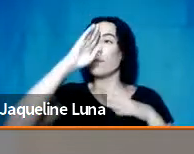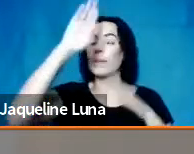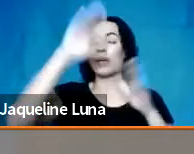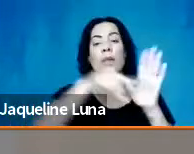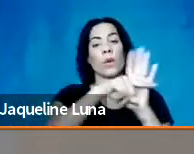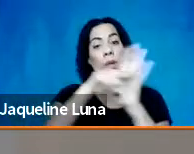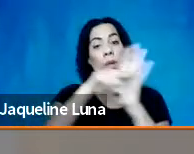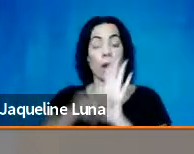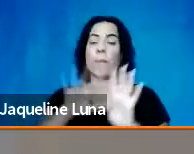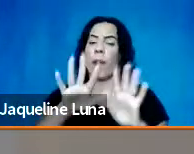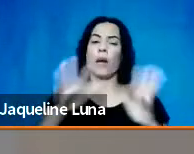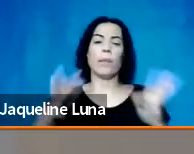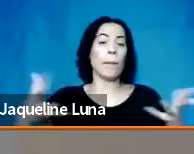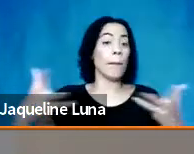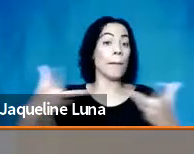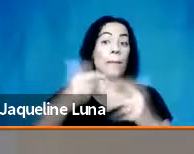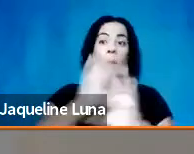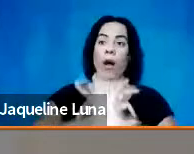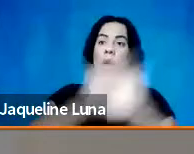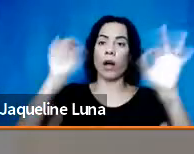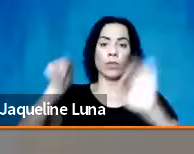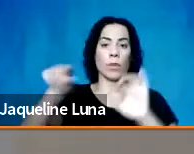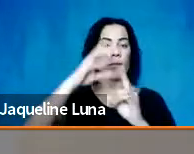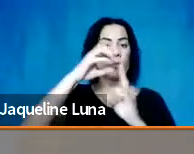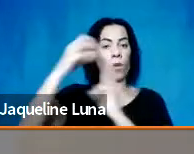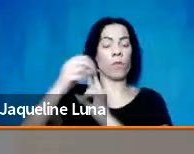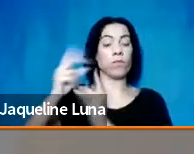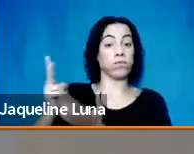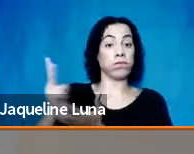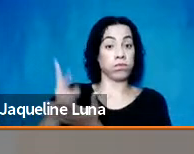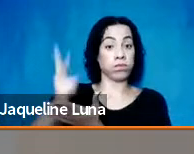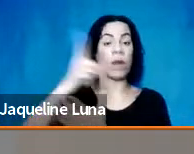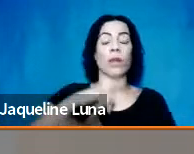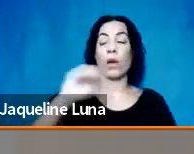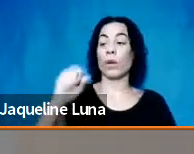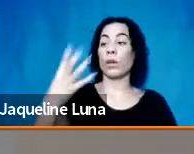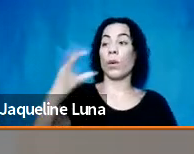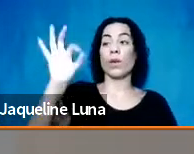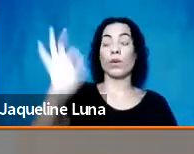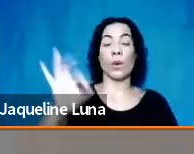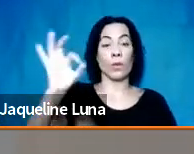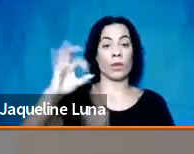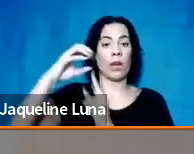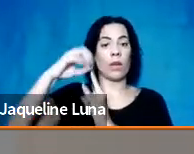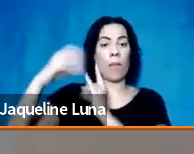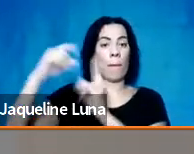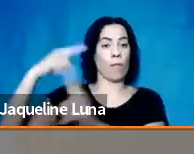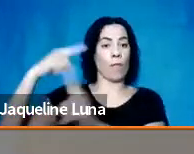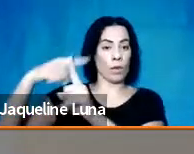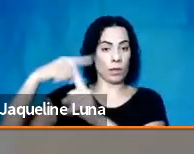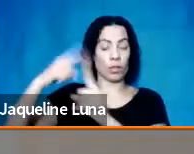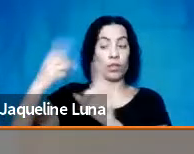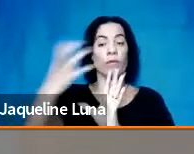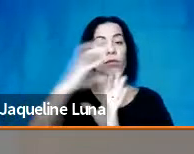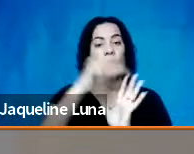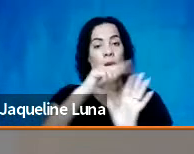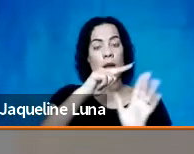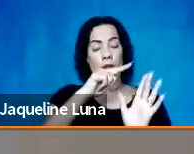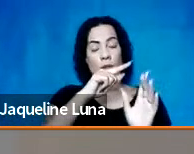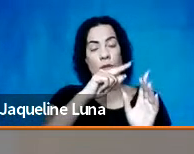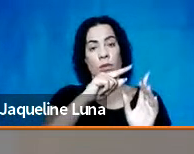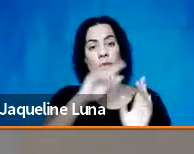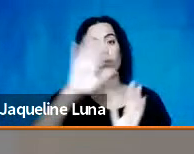excelência da Fiocruz permanece com 84% de positividade do impacto da Fiocruz nas redes sociais.